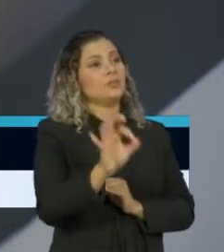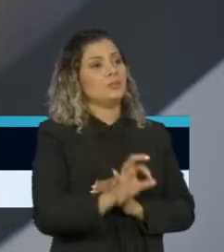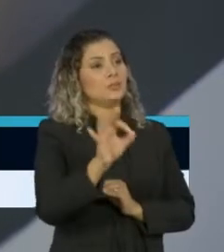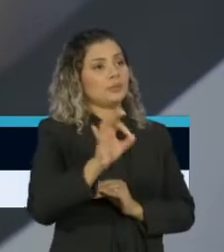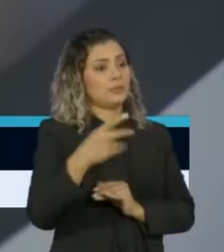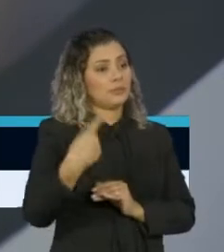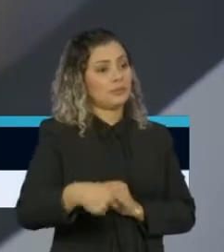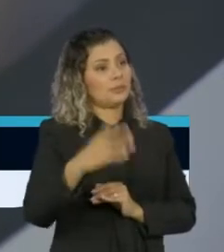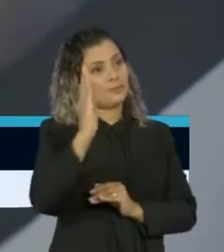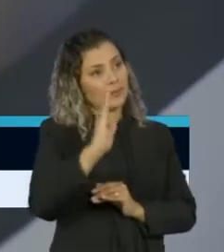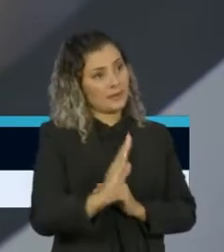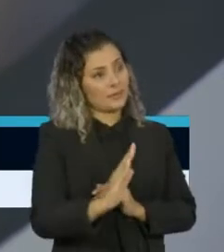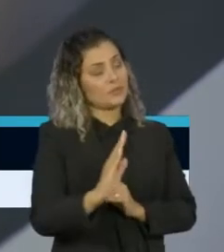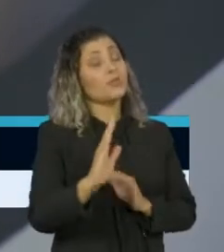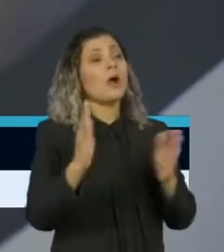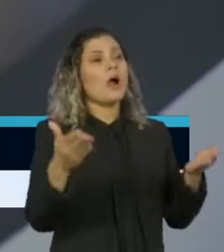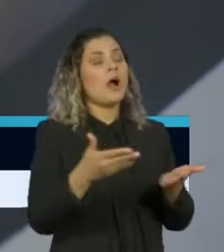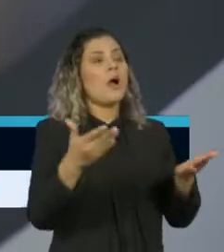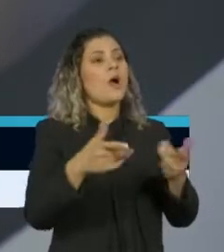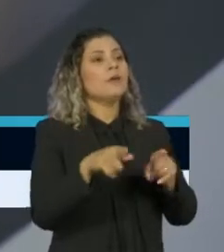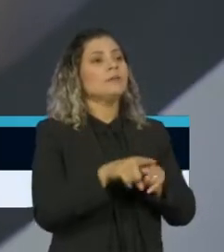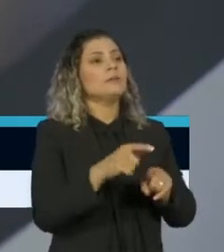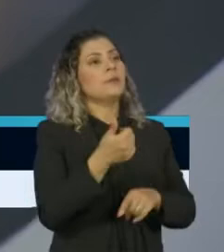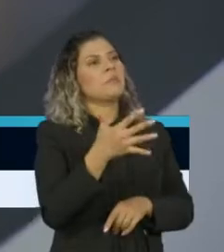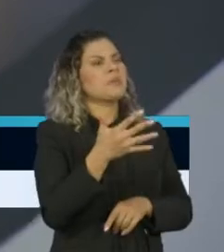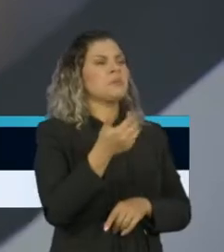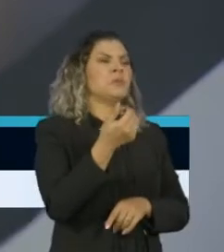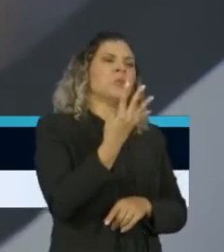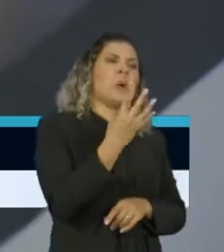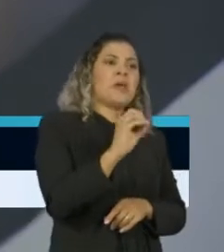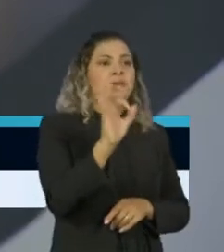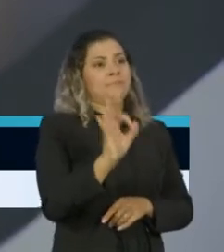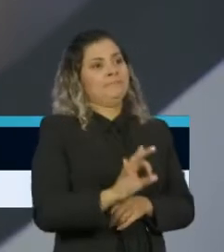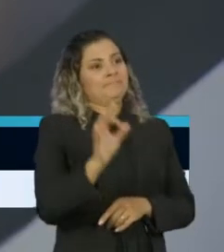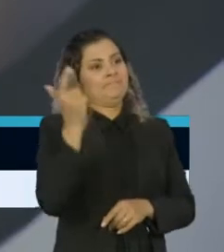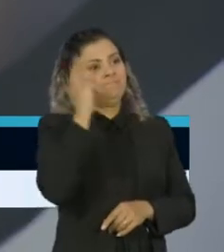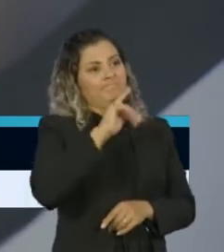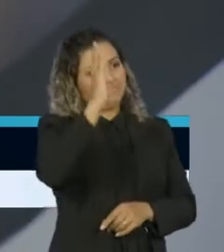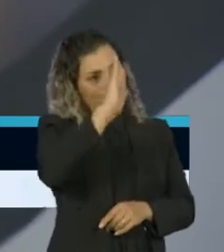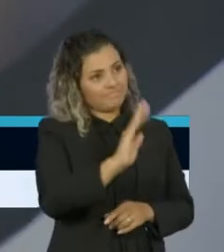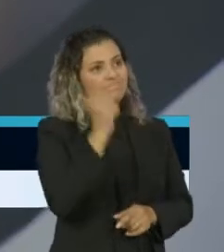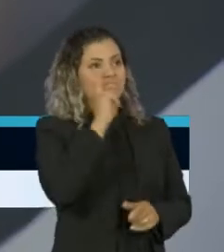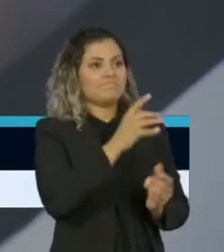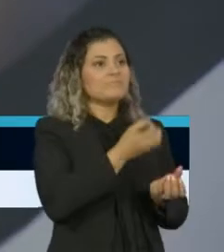números subindo notificação e hoje está em torno de quarenta por cento o brasil consegue notificar